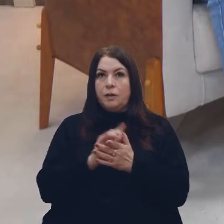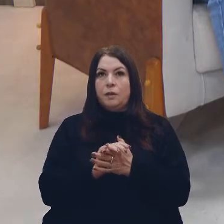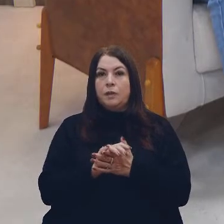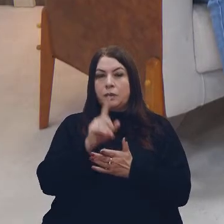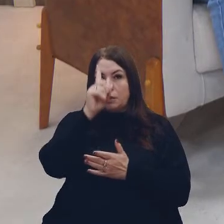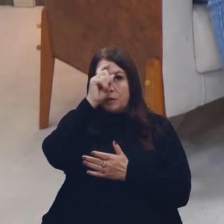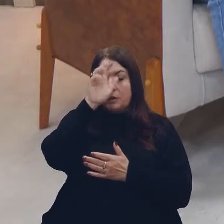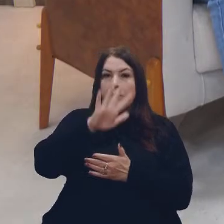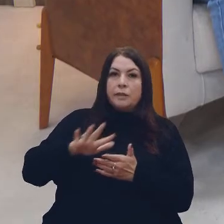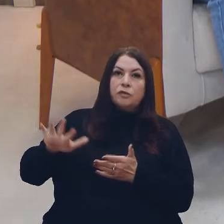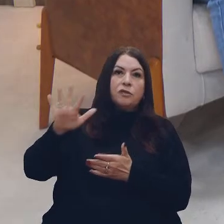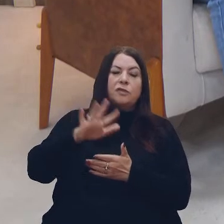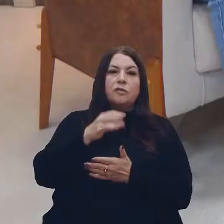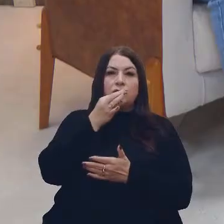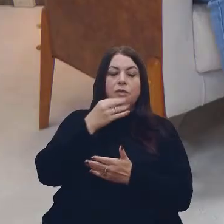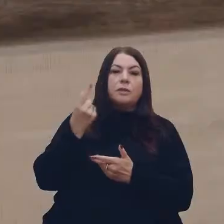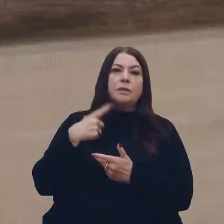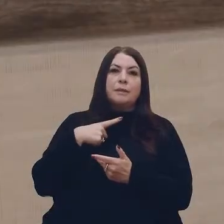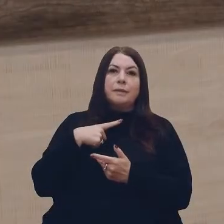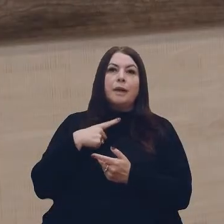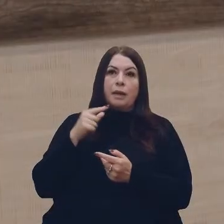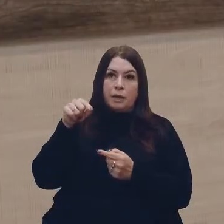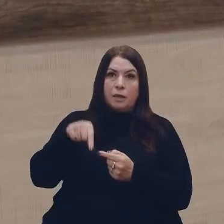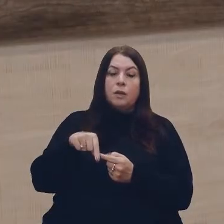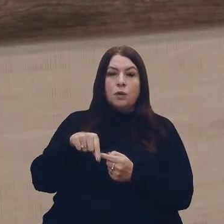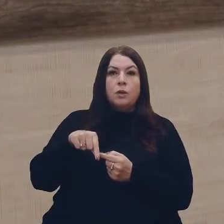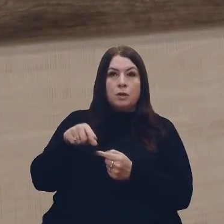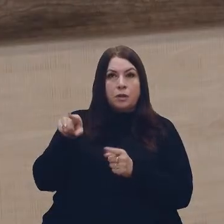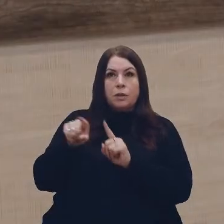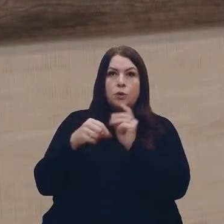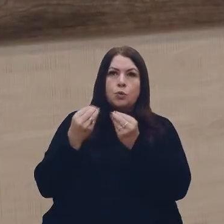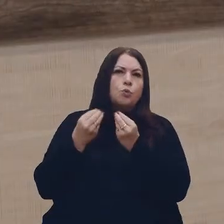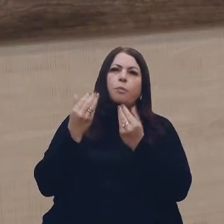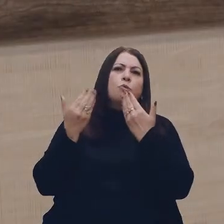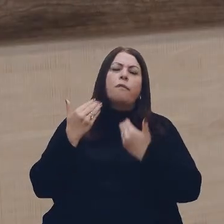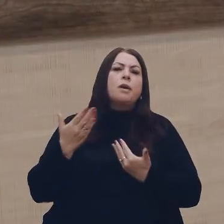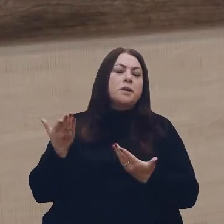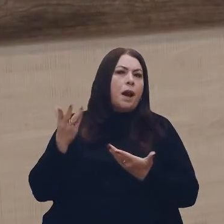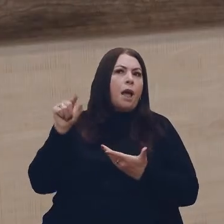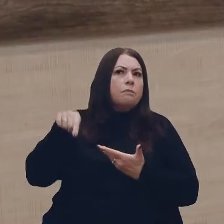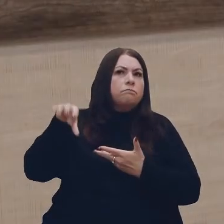Hospital Geral aqui em Caxias do Sul, a propósito, tem uma unidade nesse sentido. Como é que tu avalias?